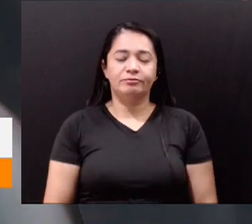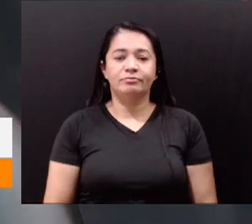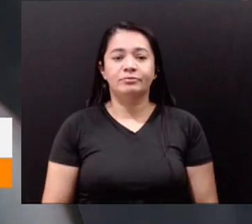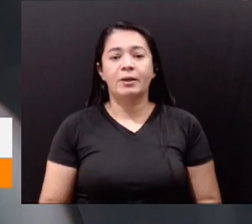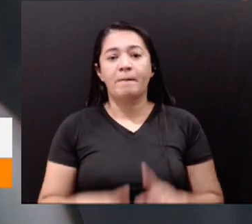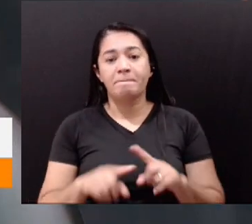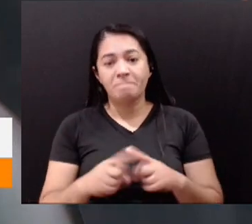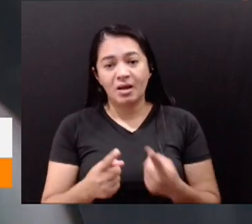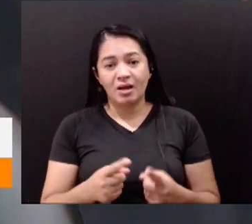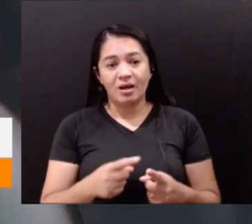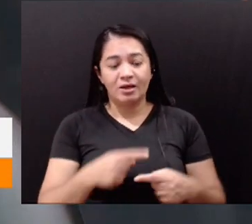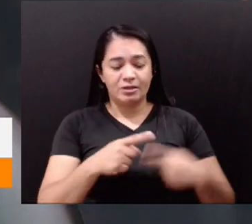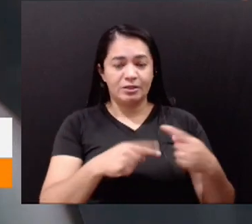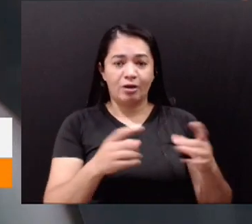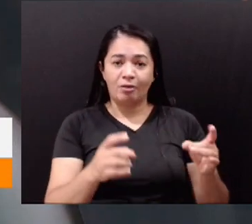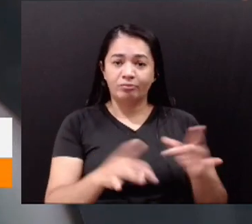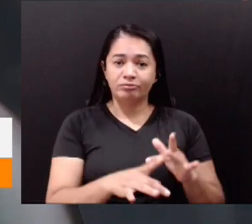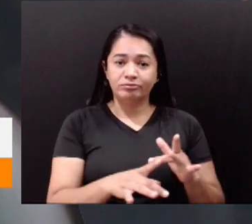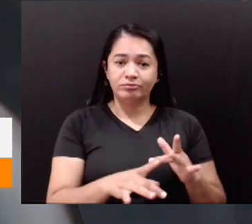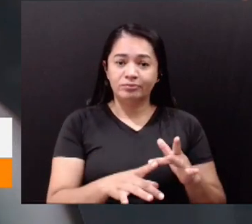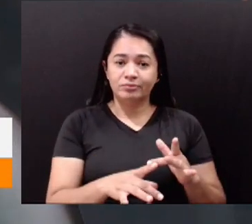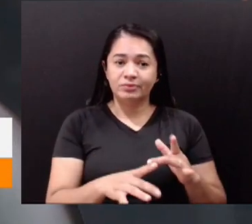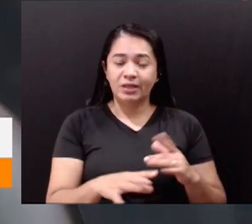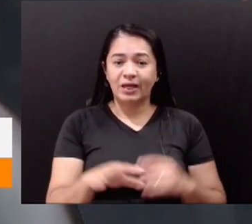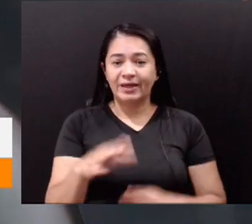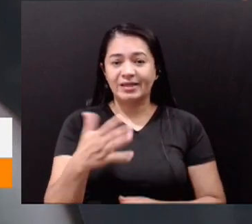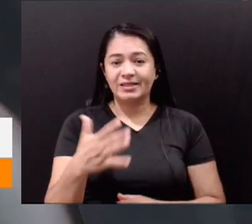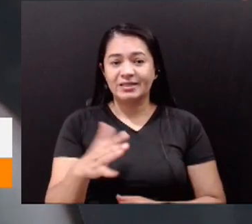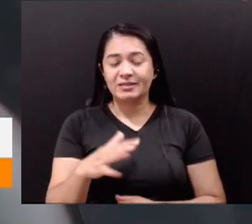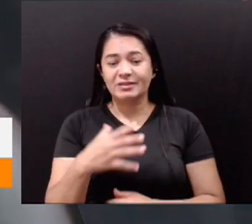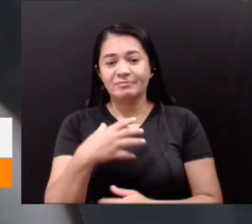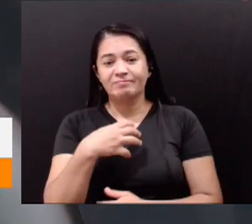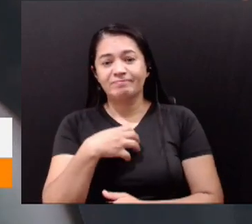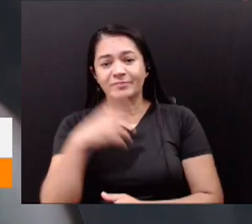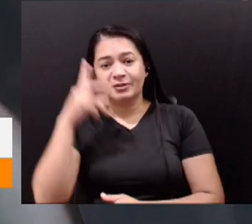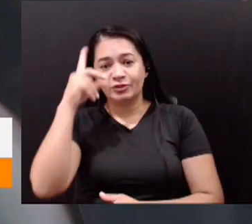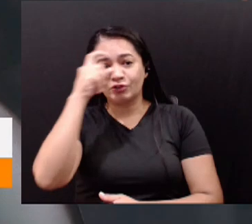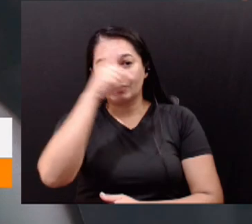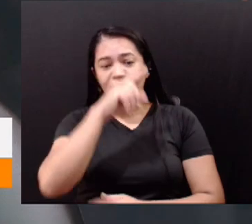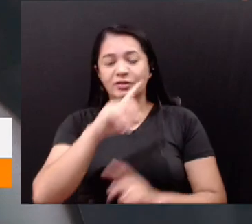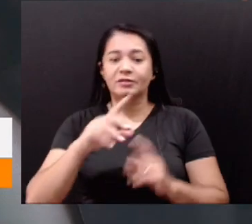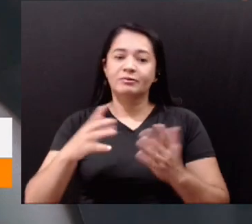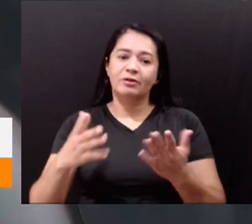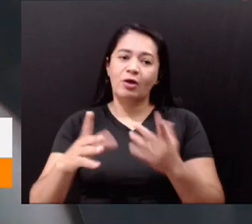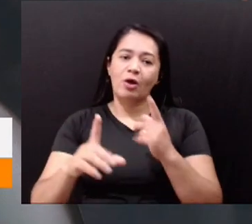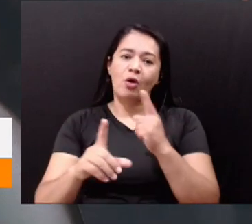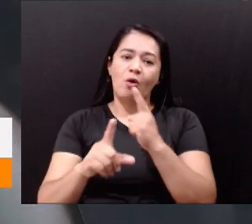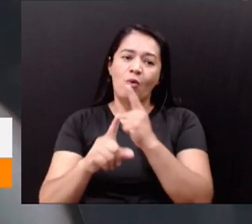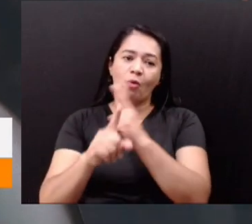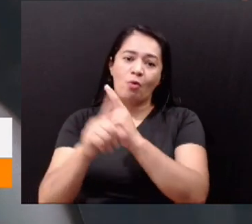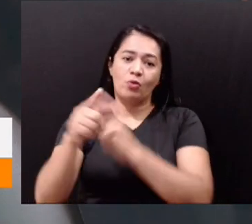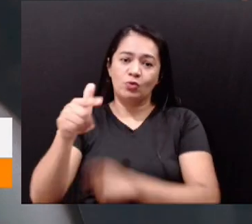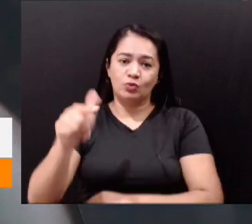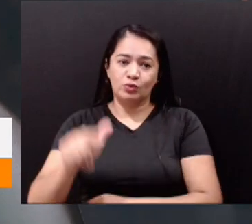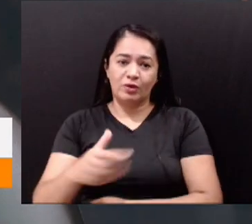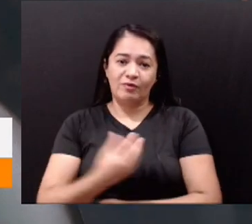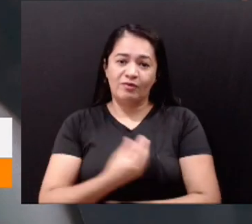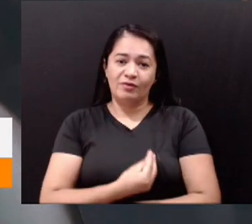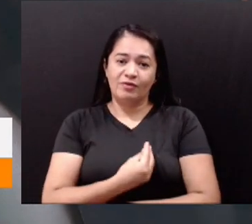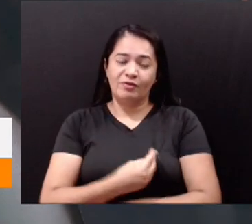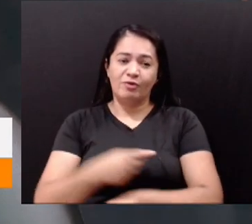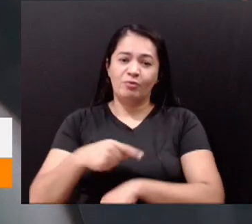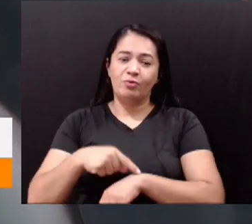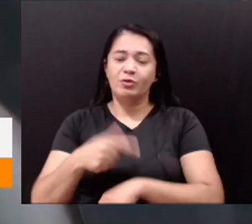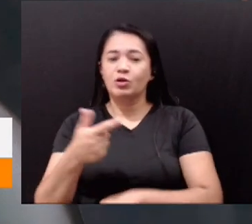às vezes pode ser, uma delicadeza, né, então se reencontrar, viver um outro momento da vida,